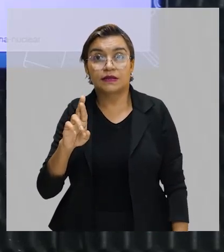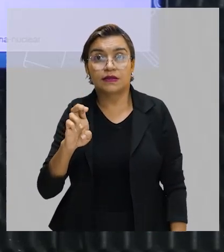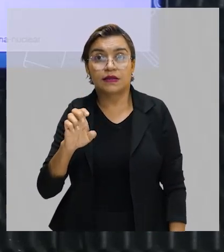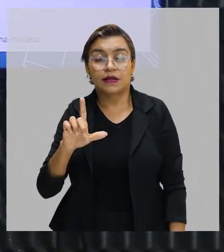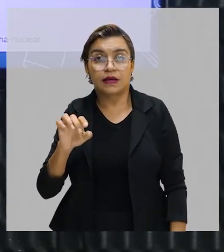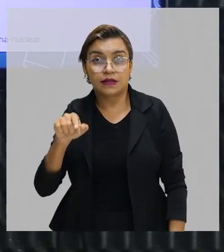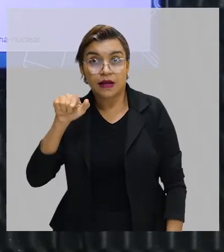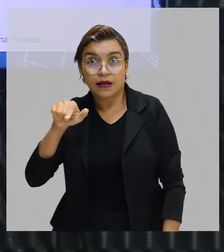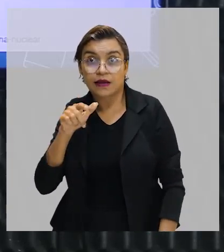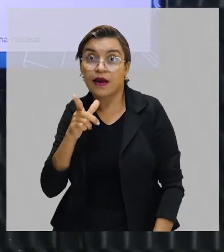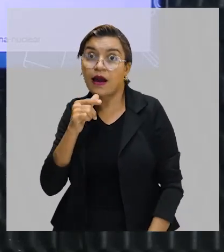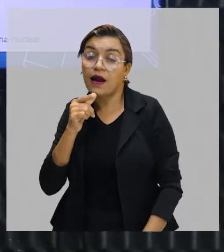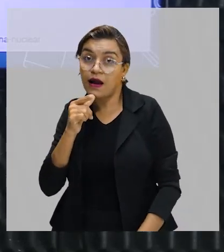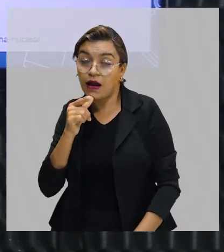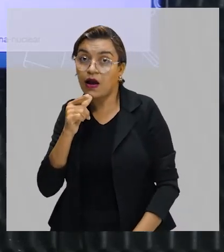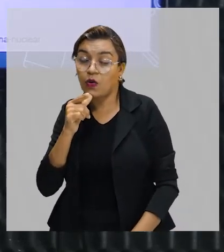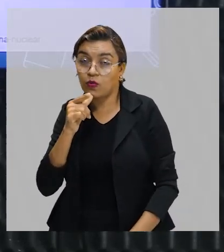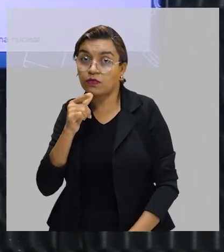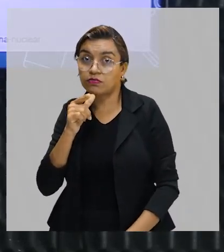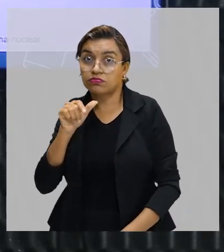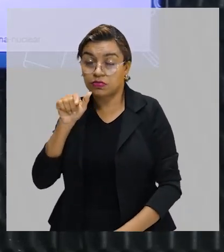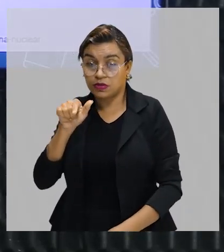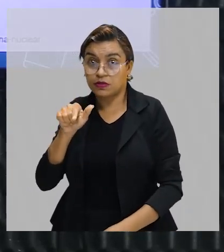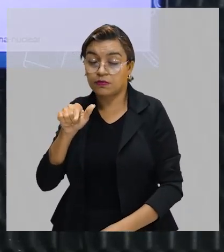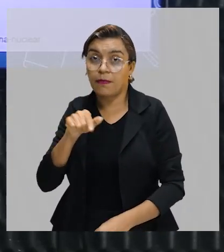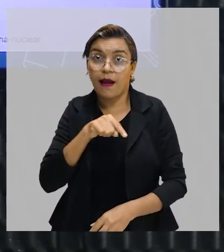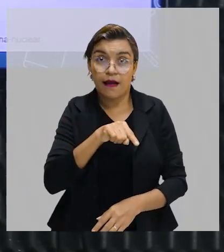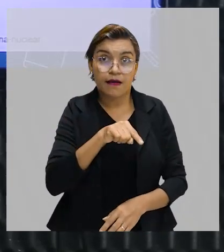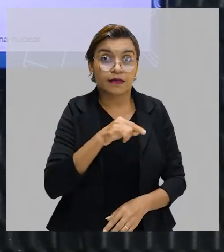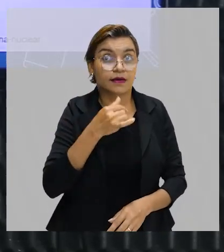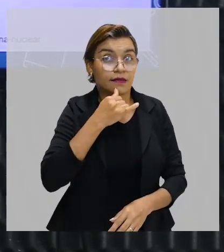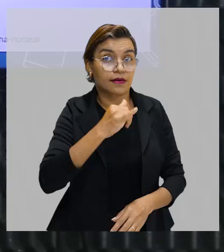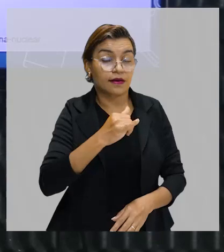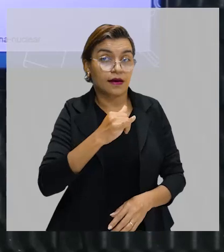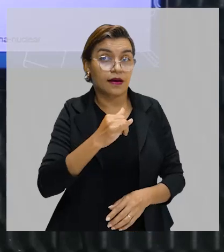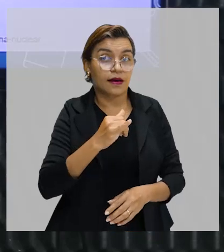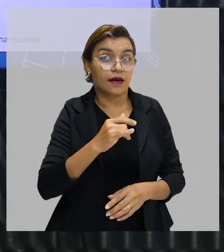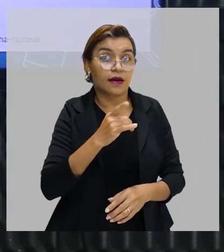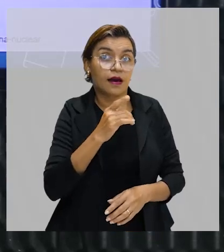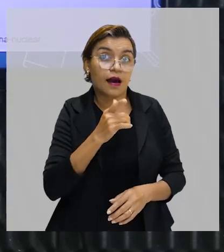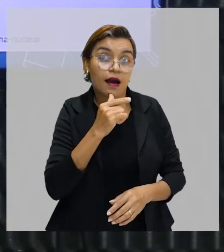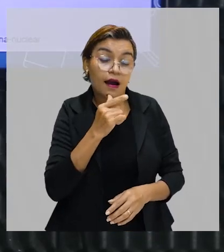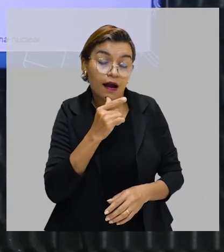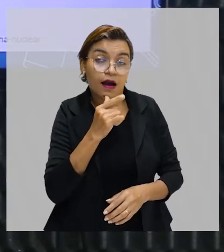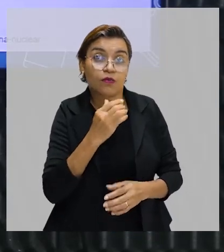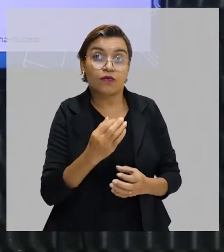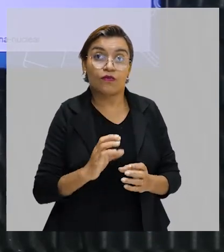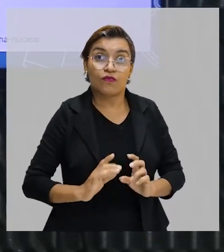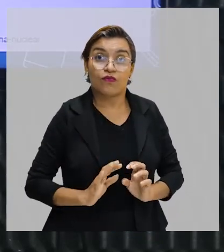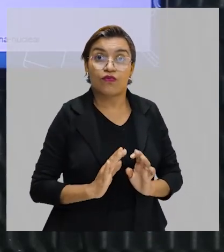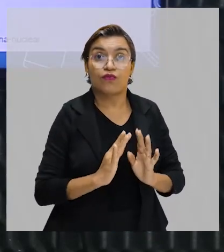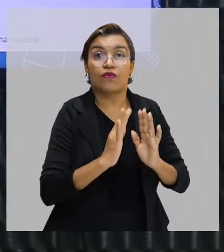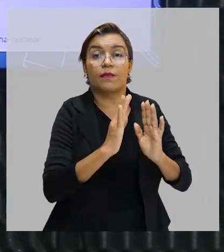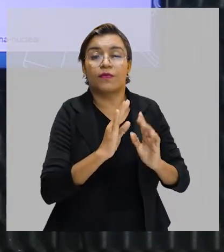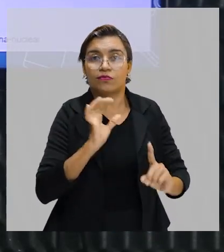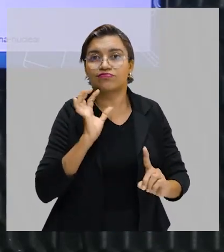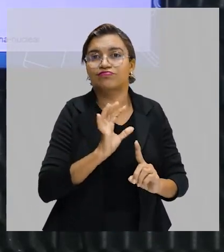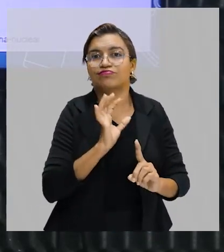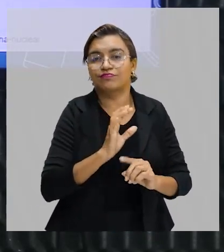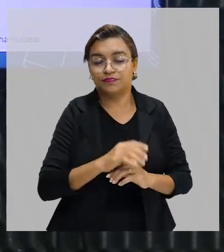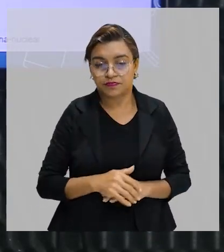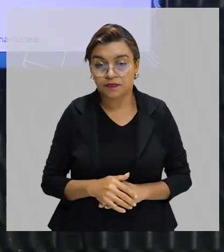vai ser o vapor de água pelo aquecimento. Tá certo? Depois que o vapor executa a sua